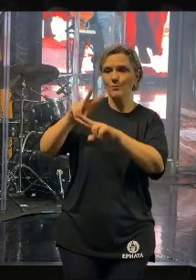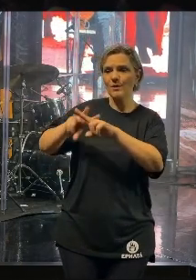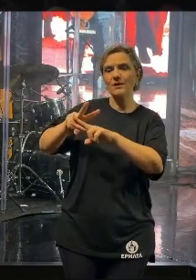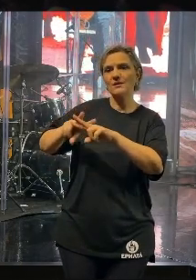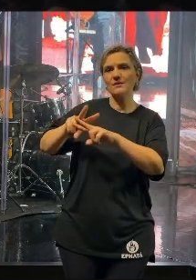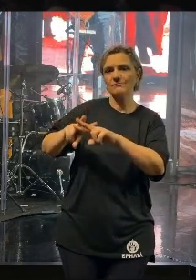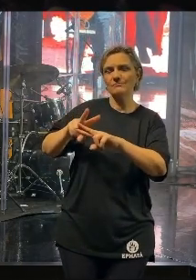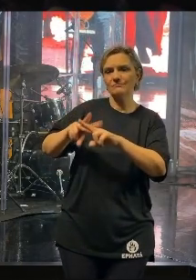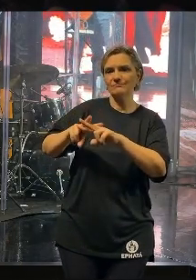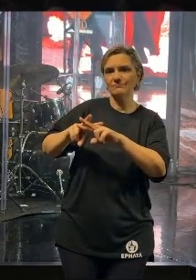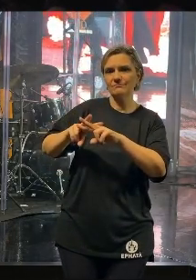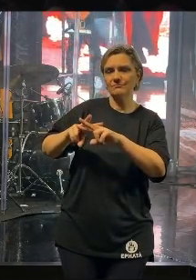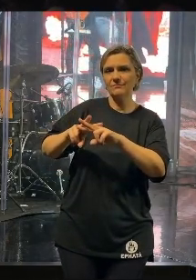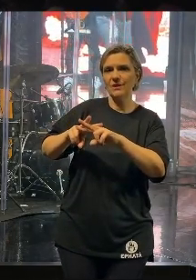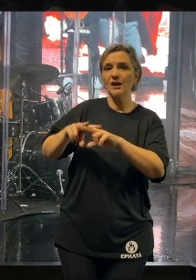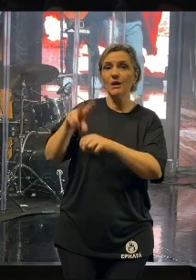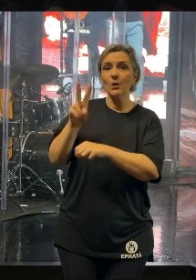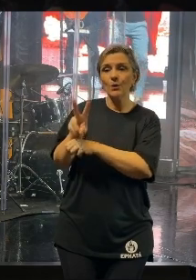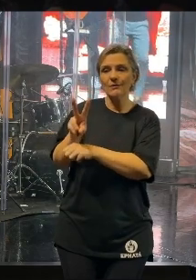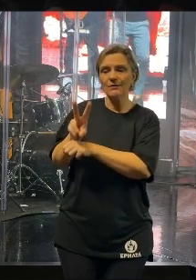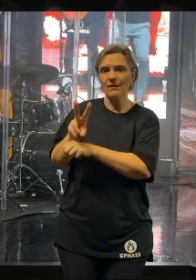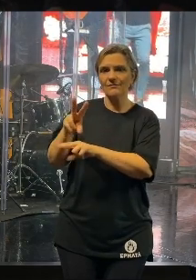Carcereiro. Eu vou repetir.